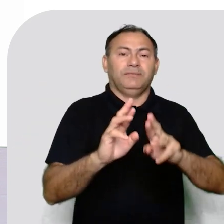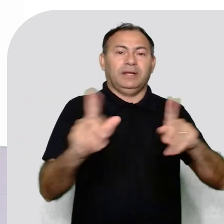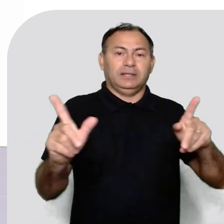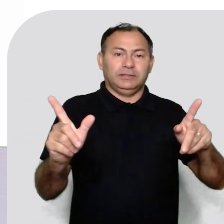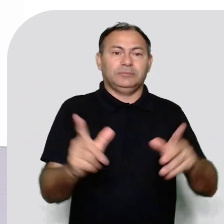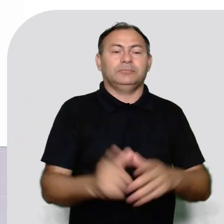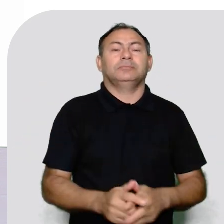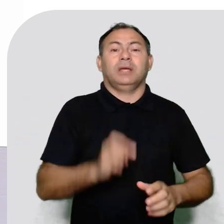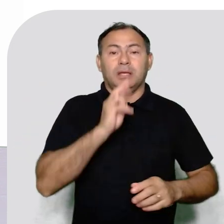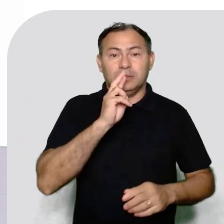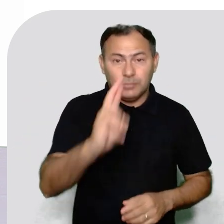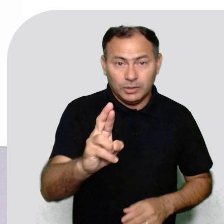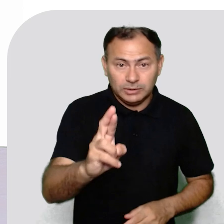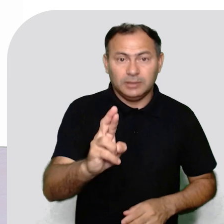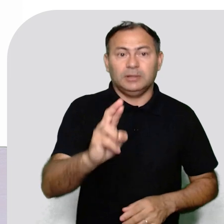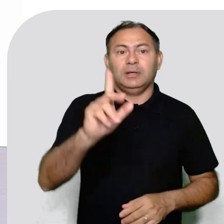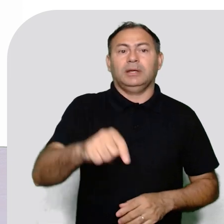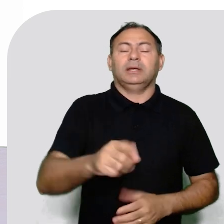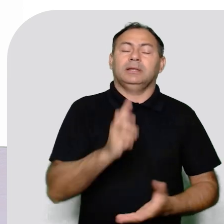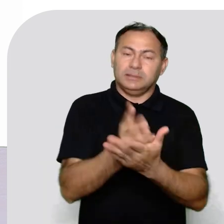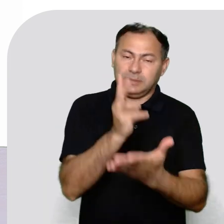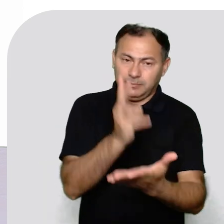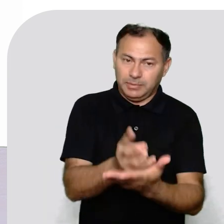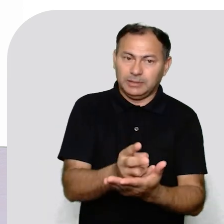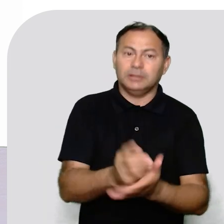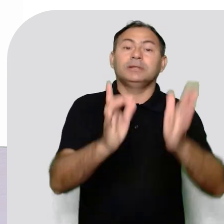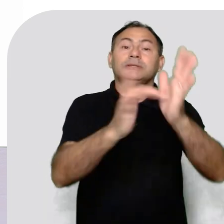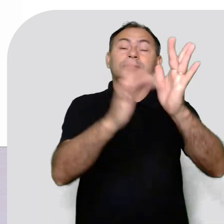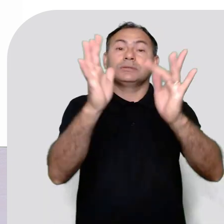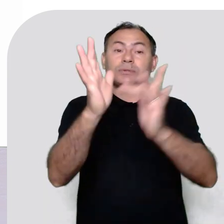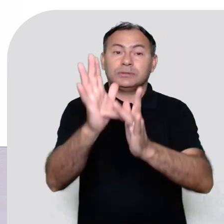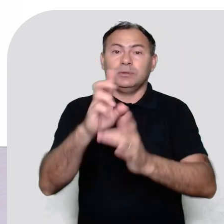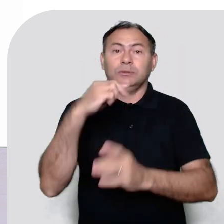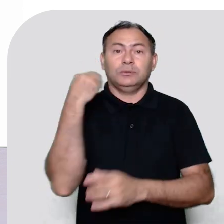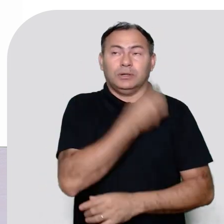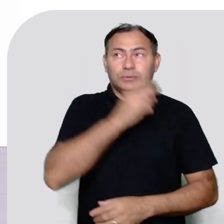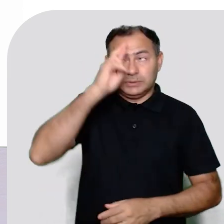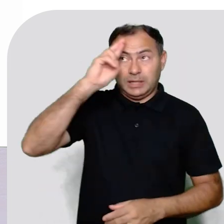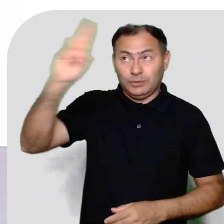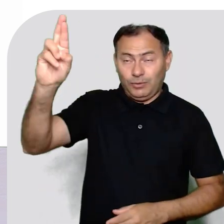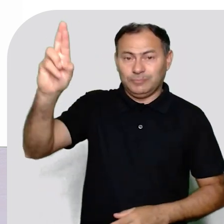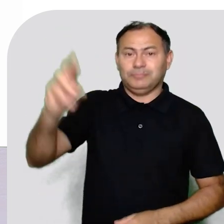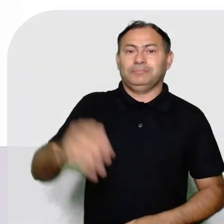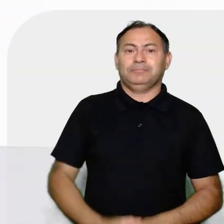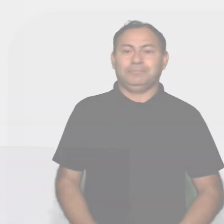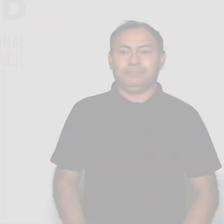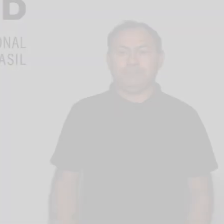diferente. E a resposta é sempre Jesus Cristo, nosso Senhor.